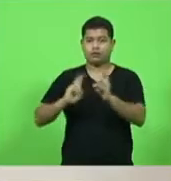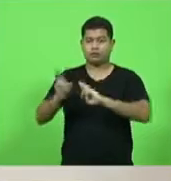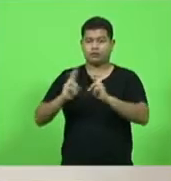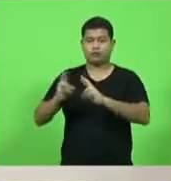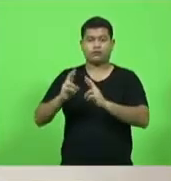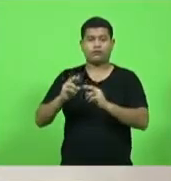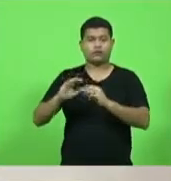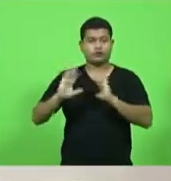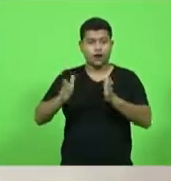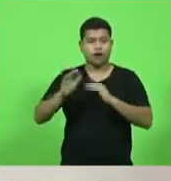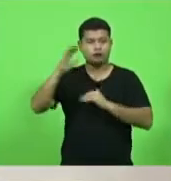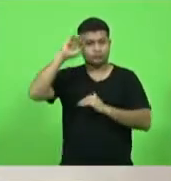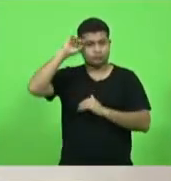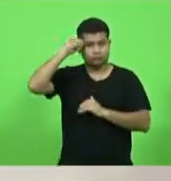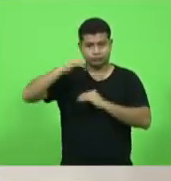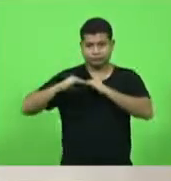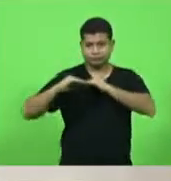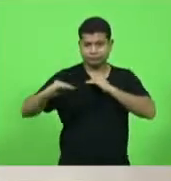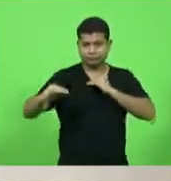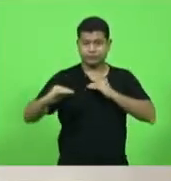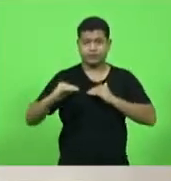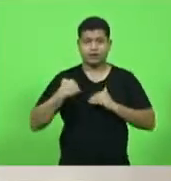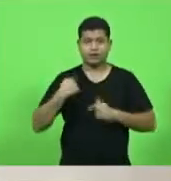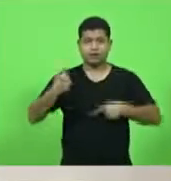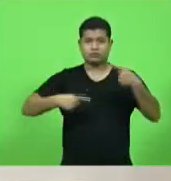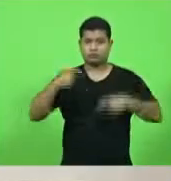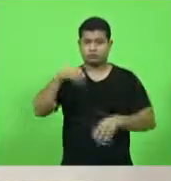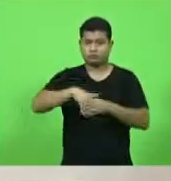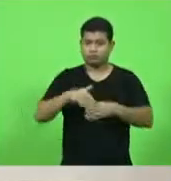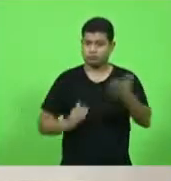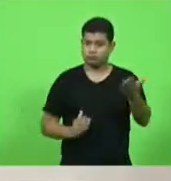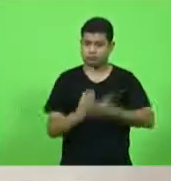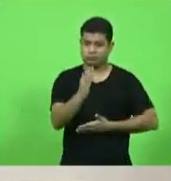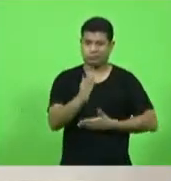pavimentadas. Em discussão, votação,